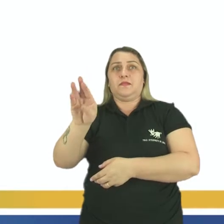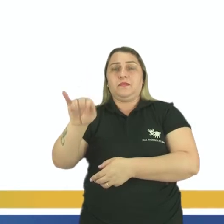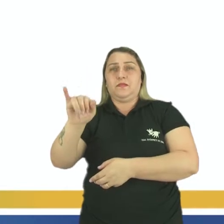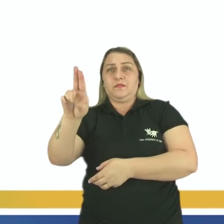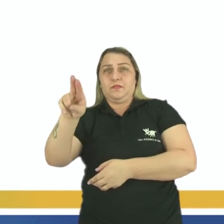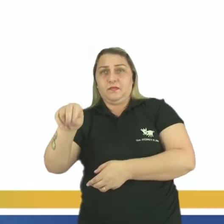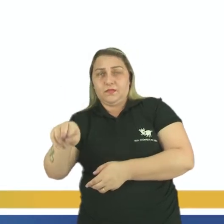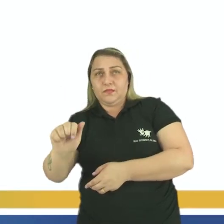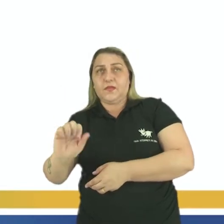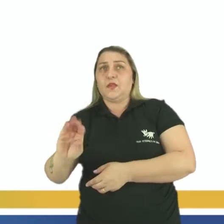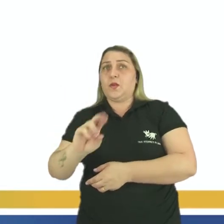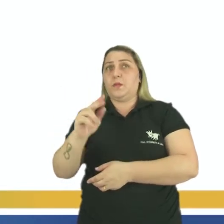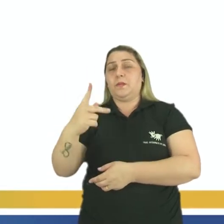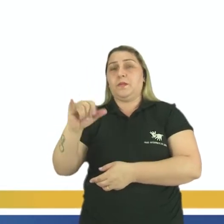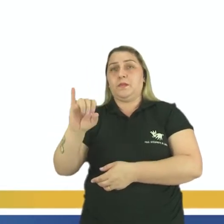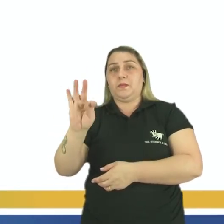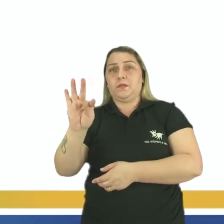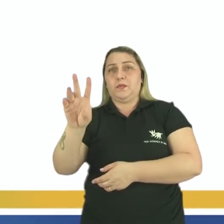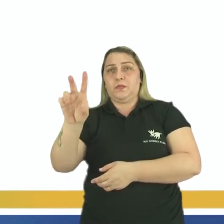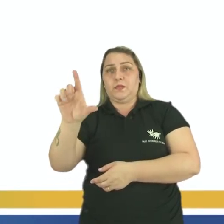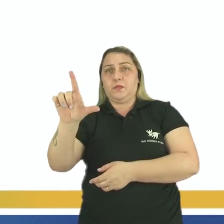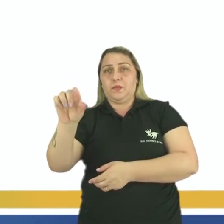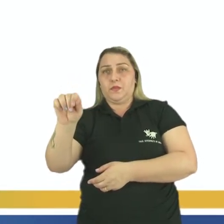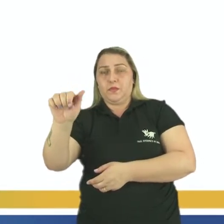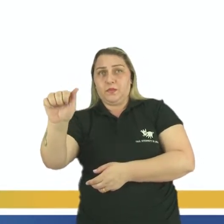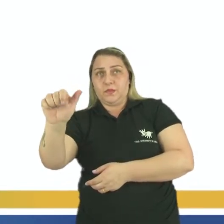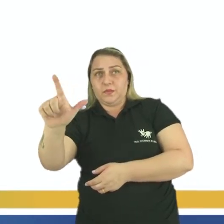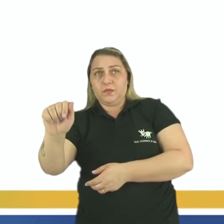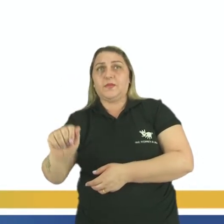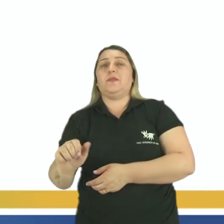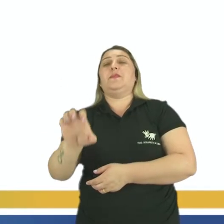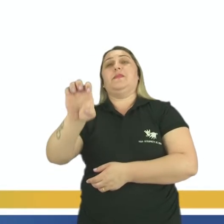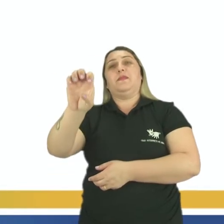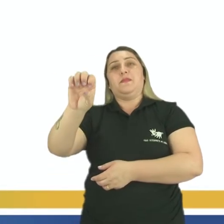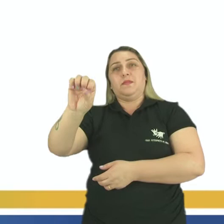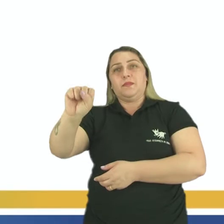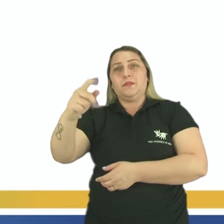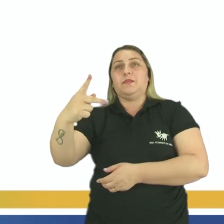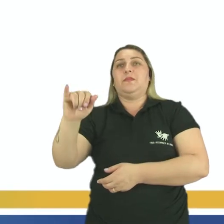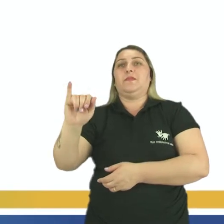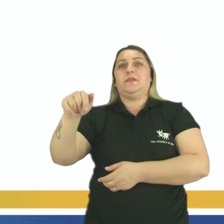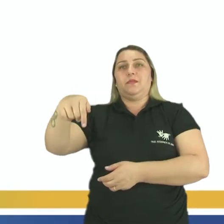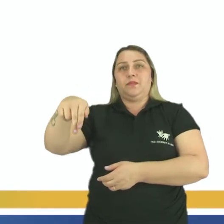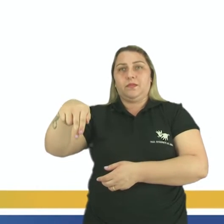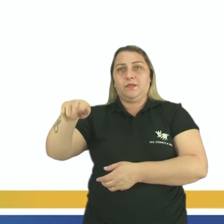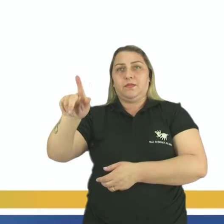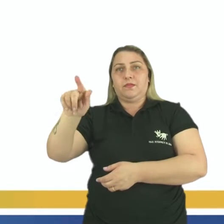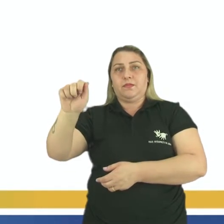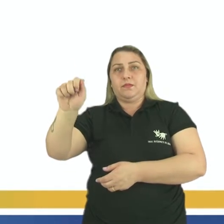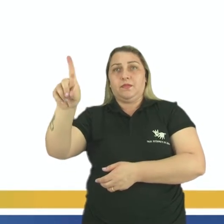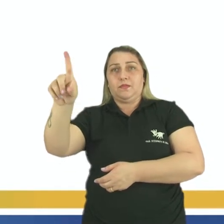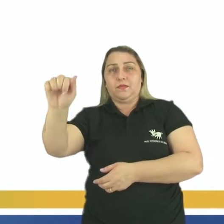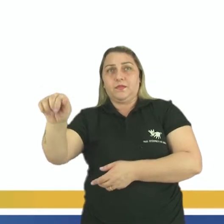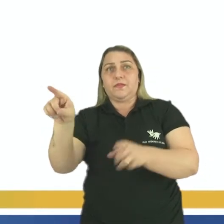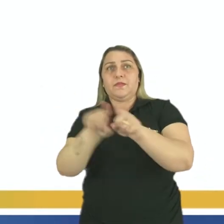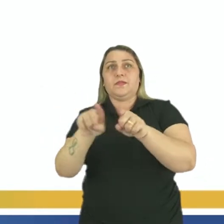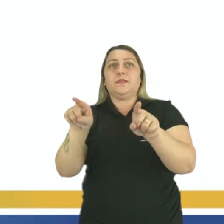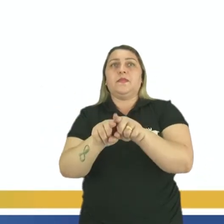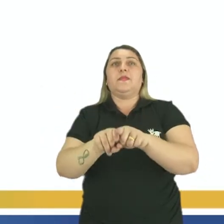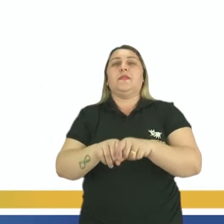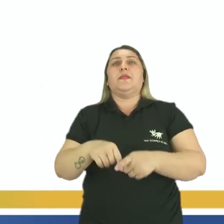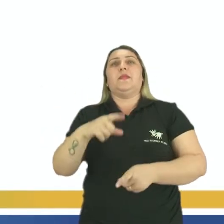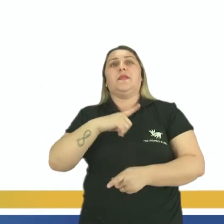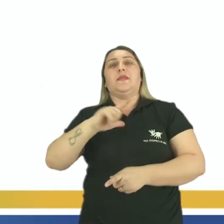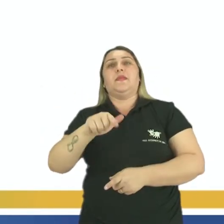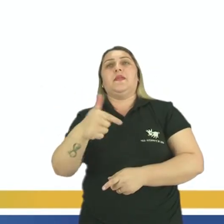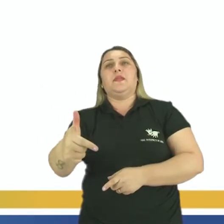A carabina ou pistola, a espingarda e aí tem a outra também. Vamos ver